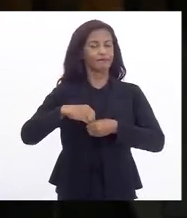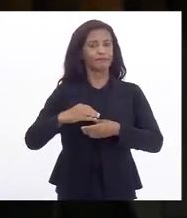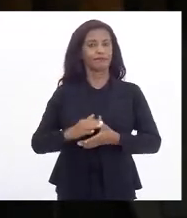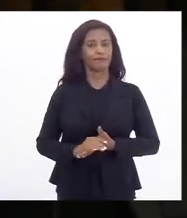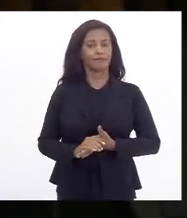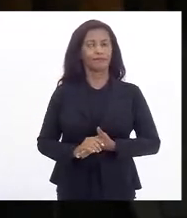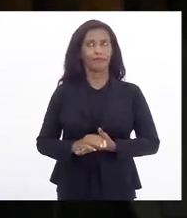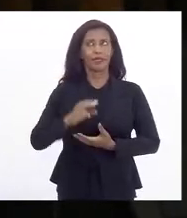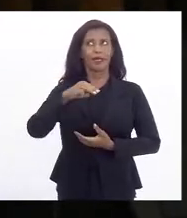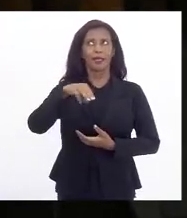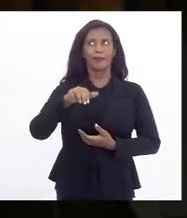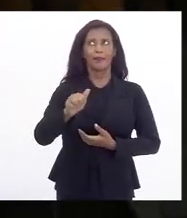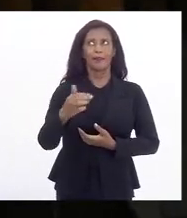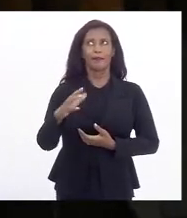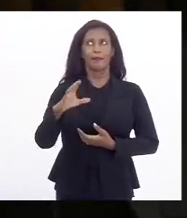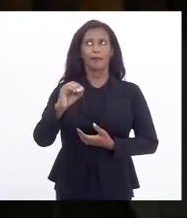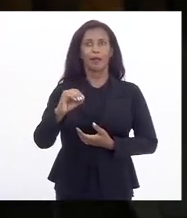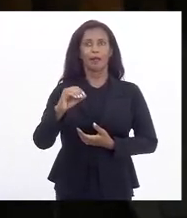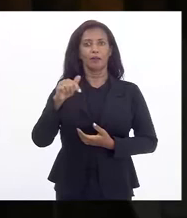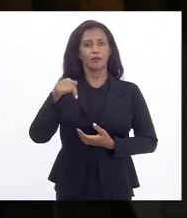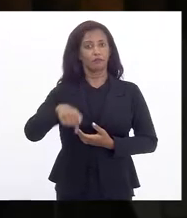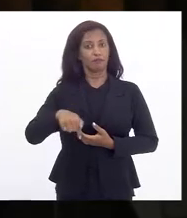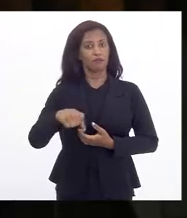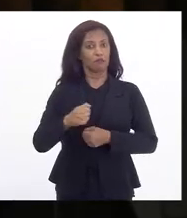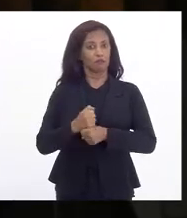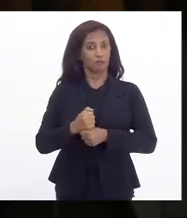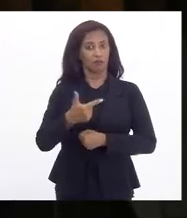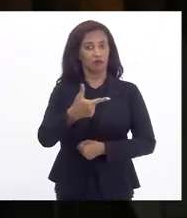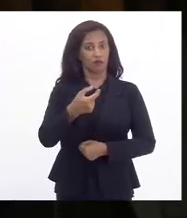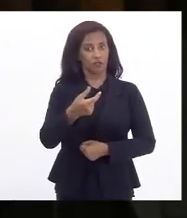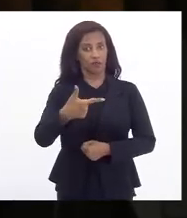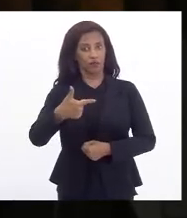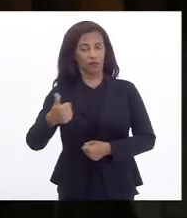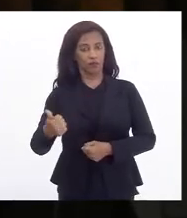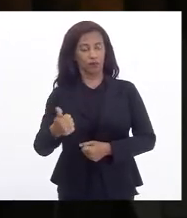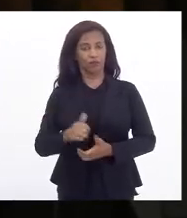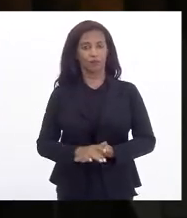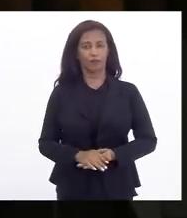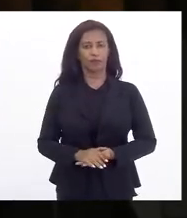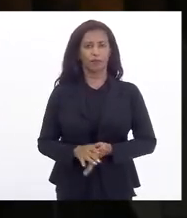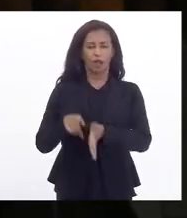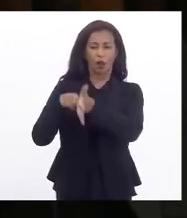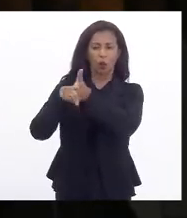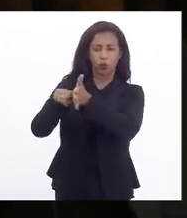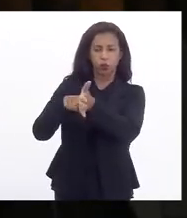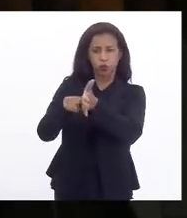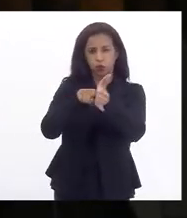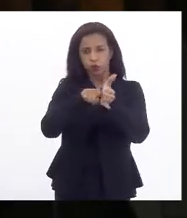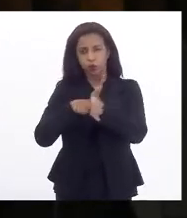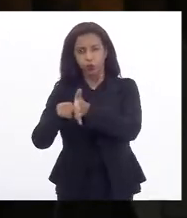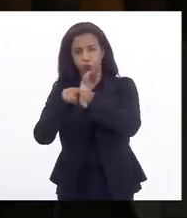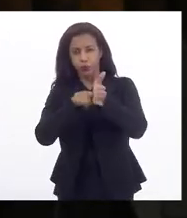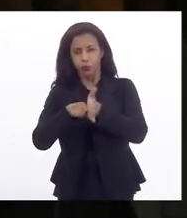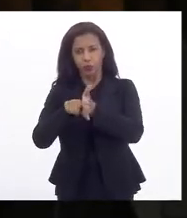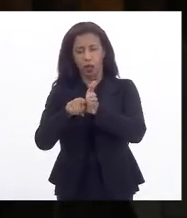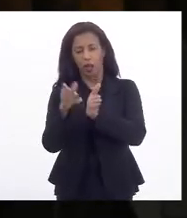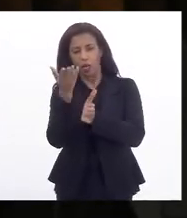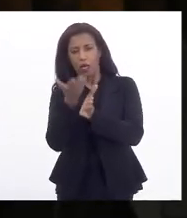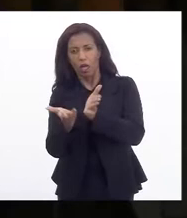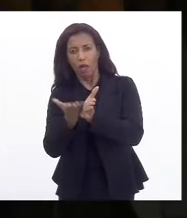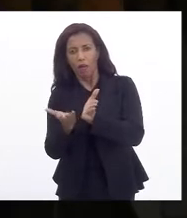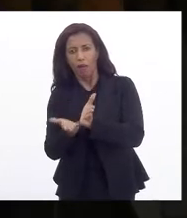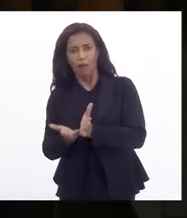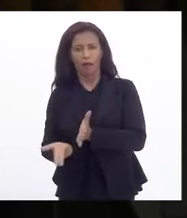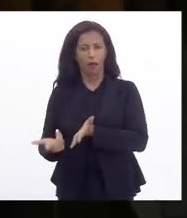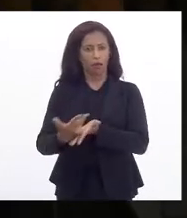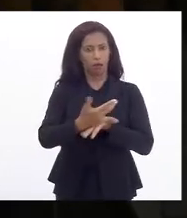E aí março desse ano e para investigar as perdas